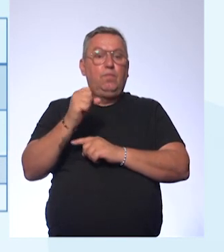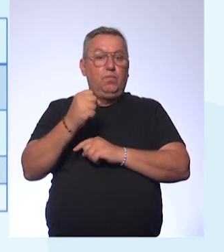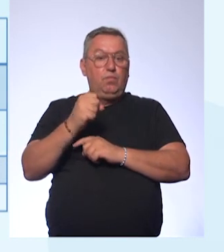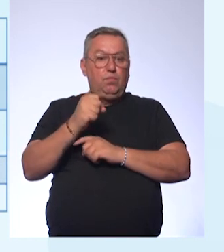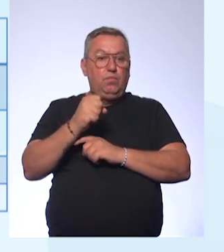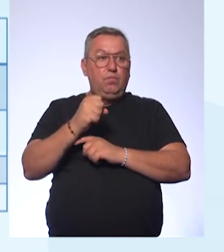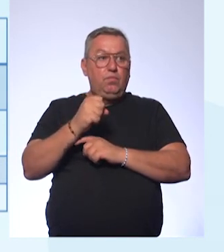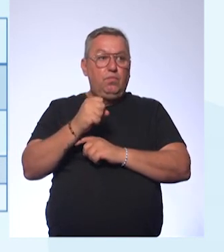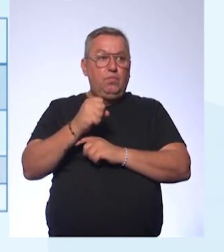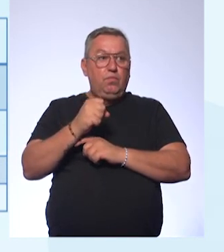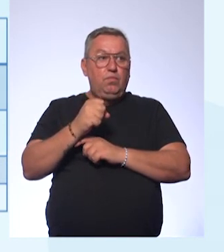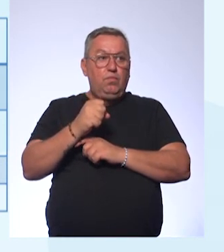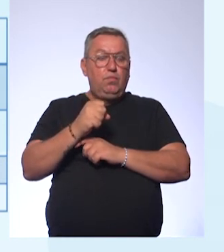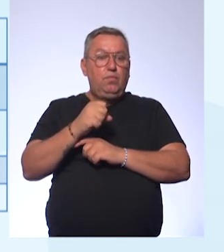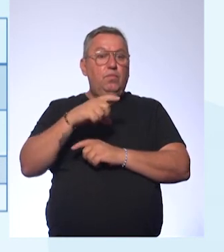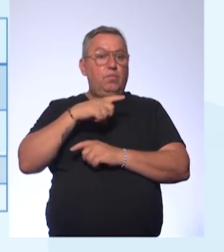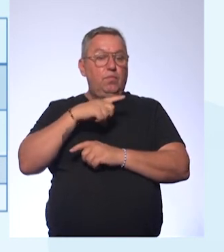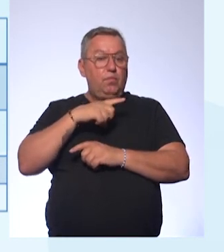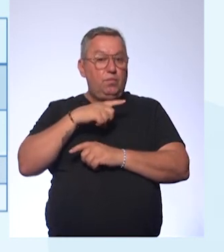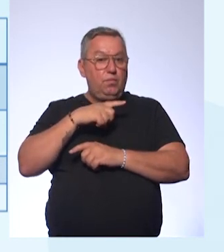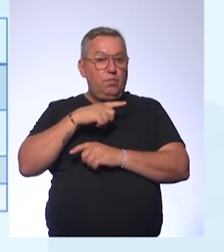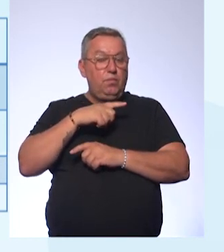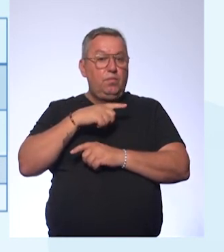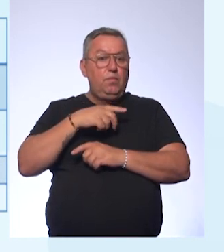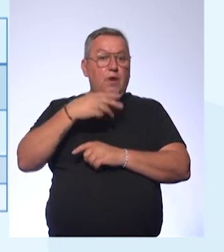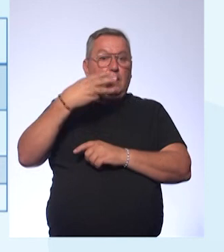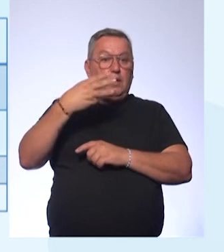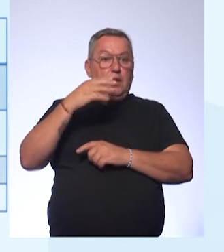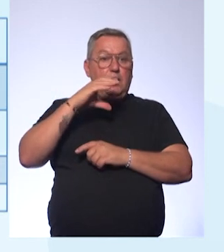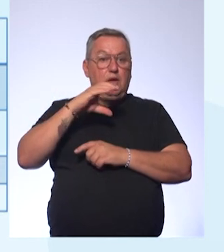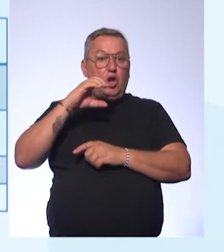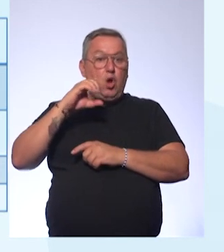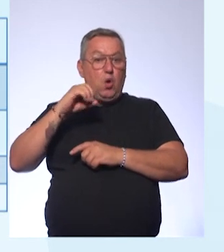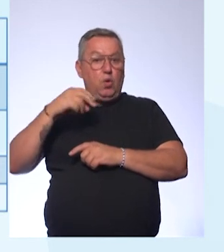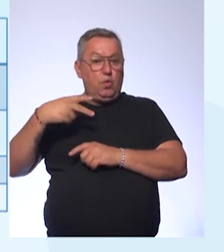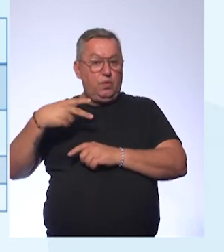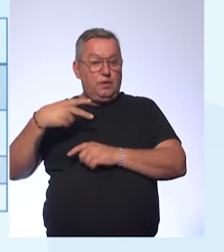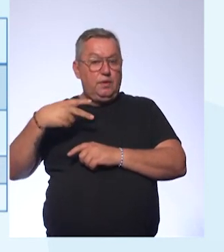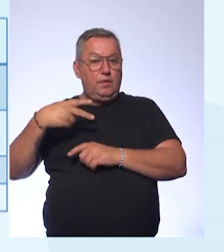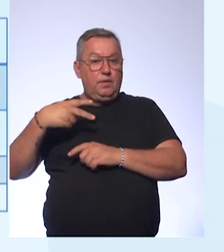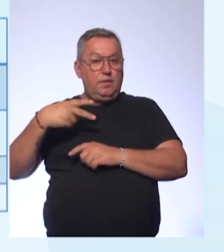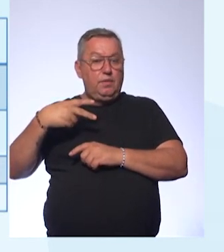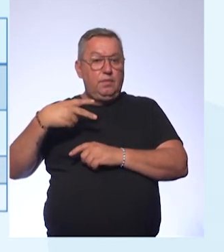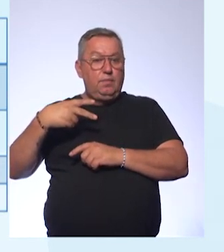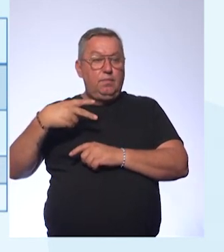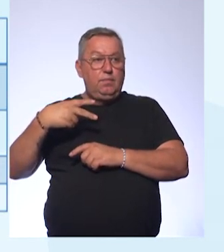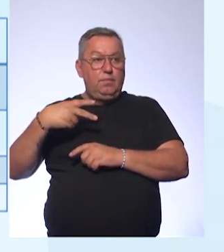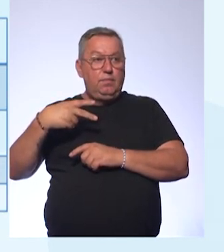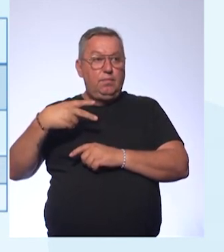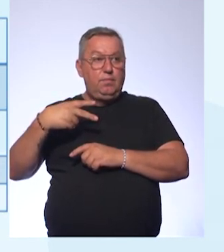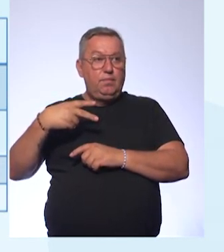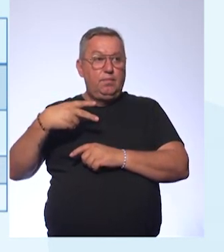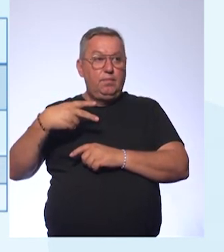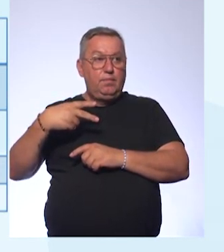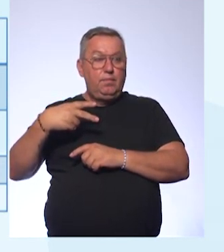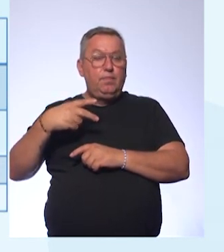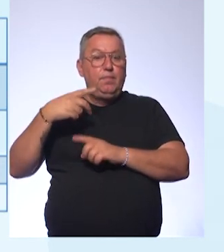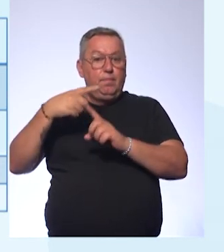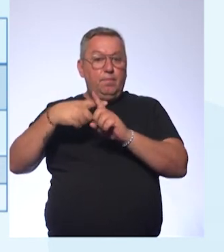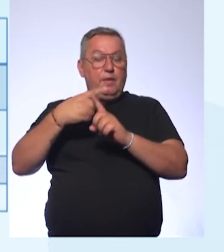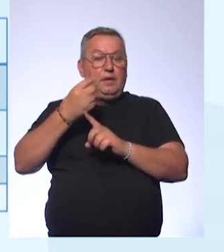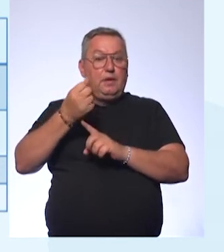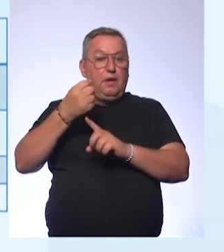48. Eu tenho aqui, ó, 3 vezes 2, 6, mais